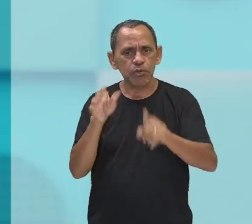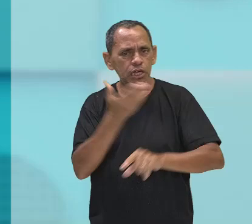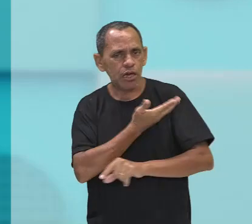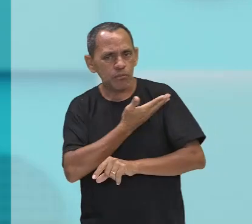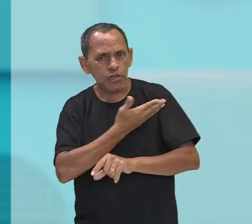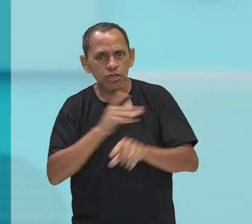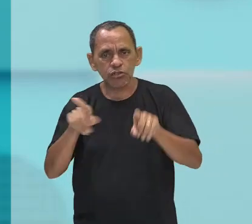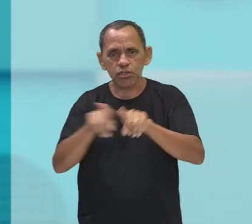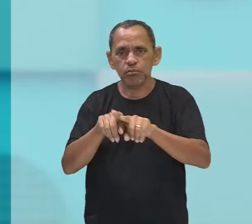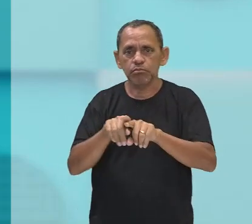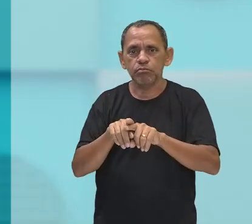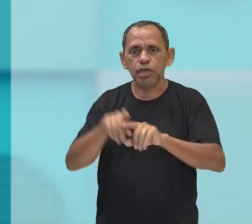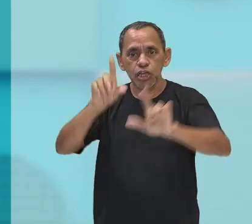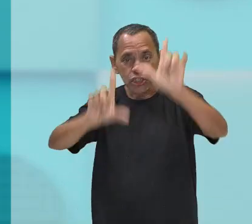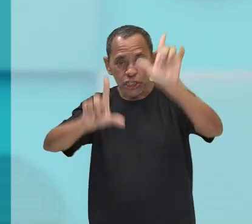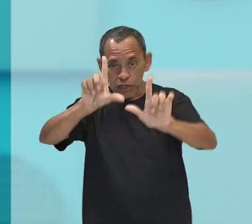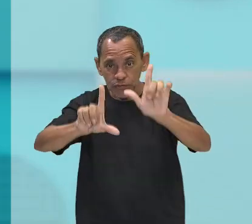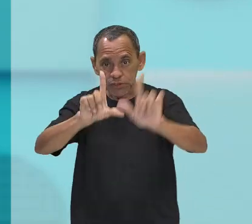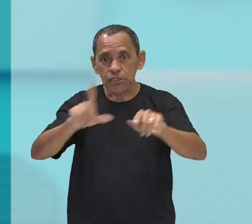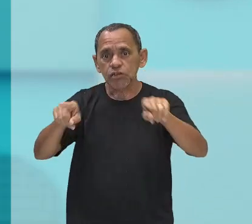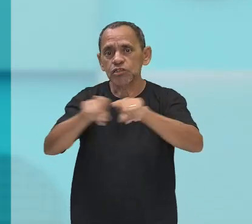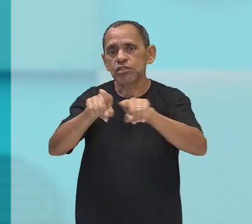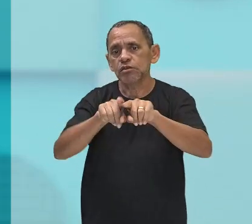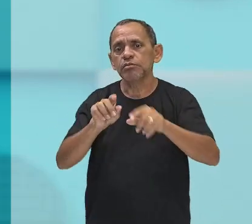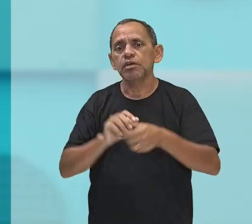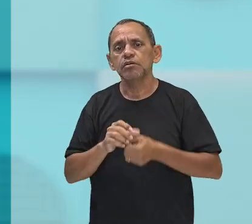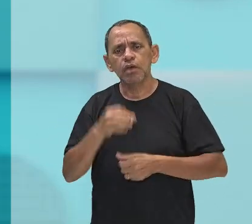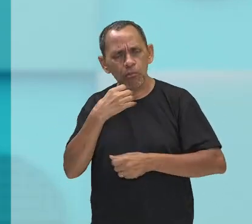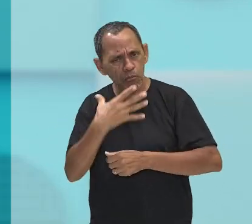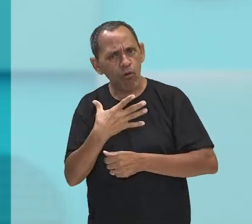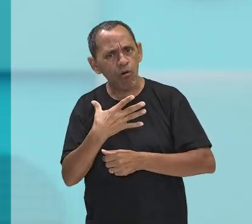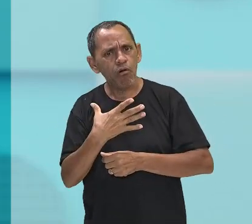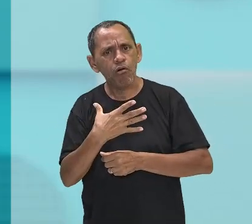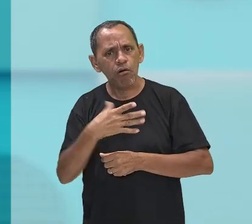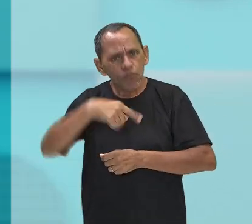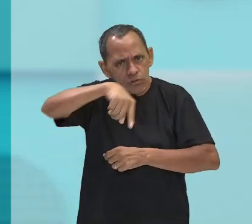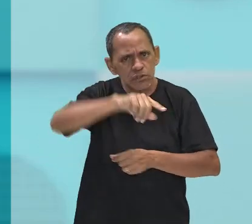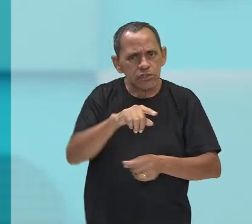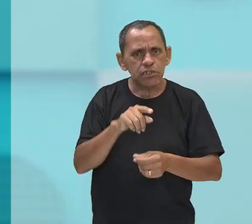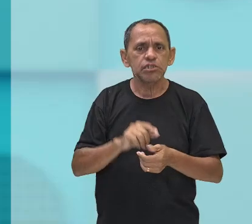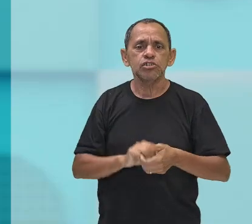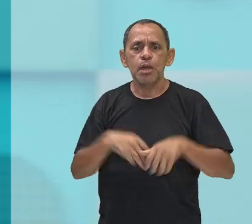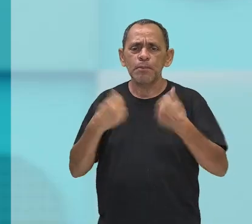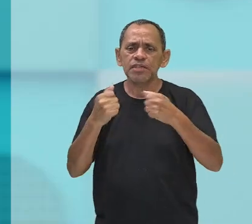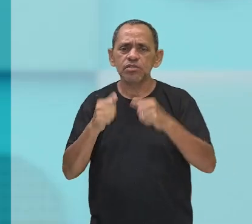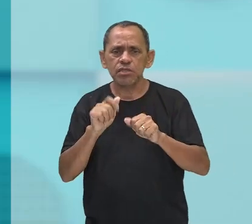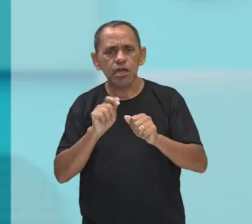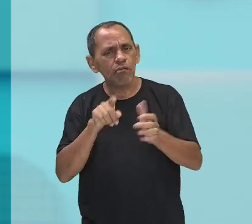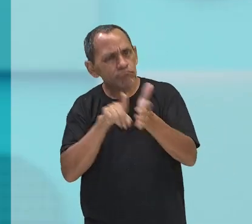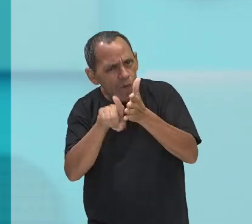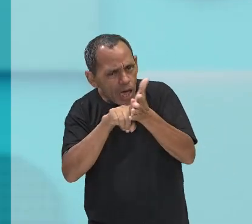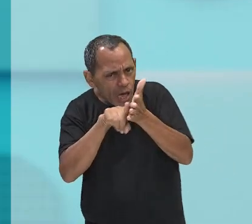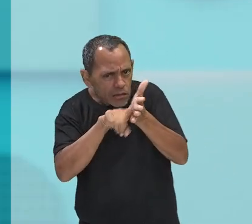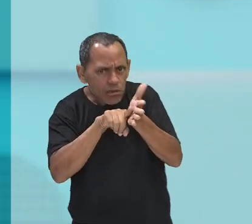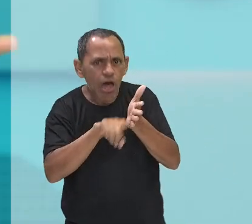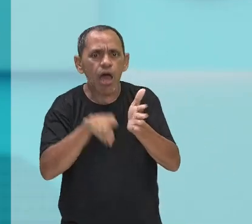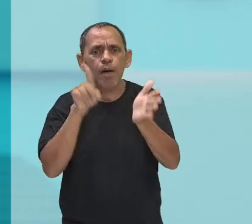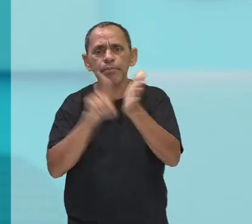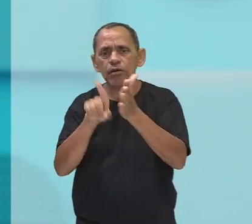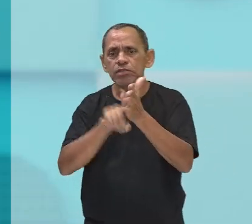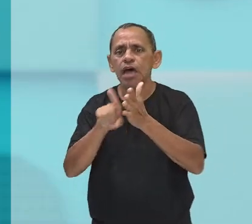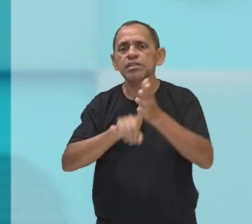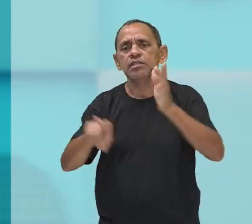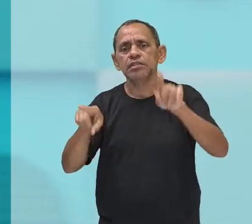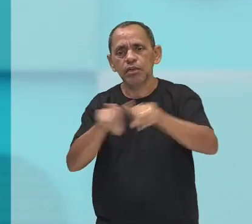colegas, na televisão. É sempre bom você estar atento a essas informações e não aceitar, né, tudo ali de